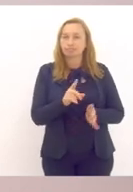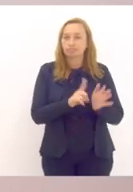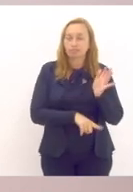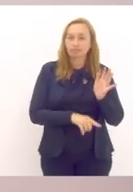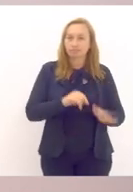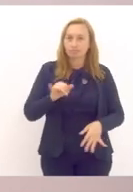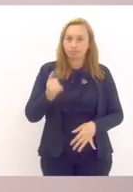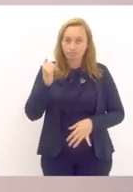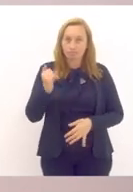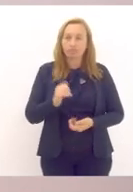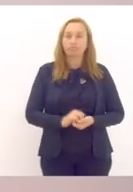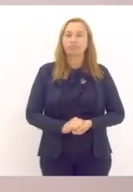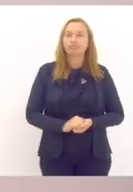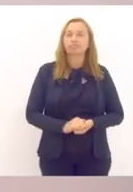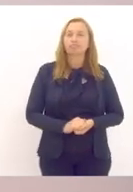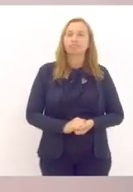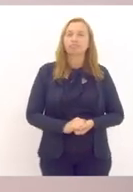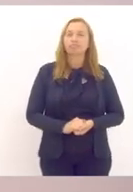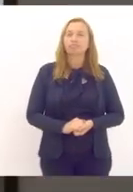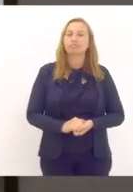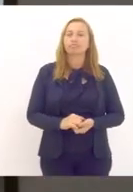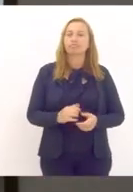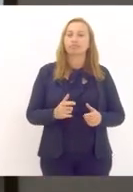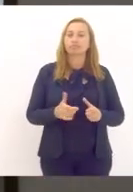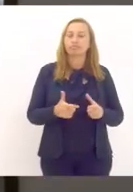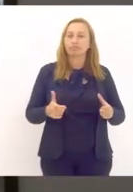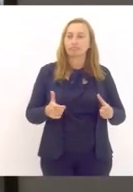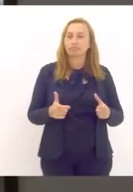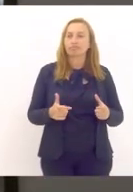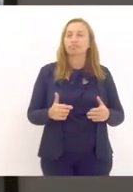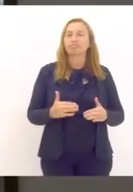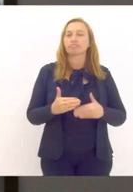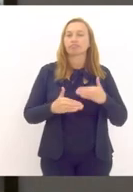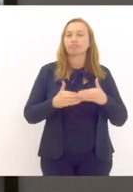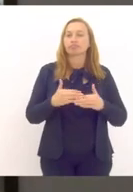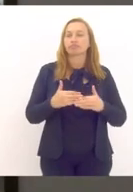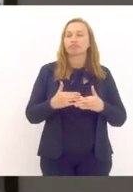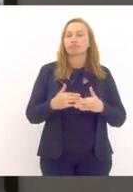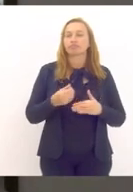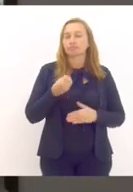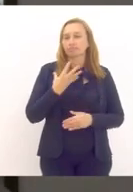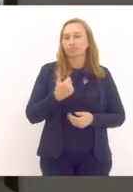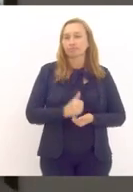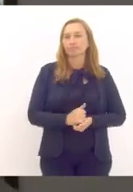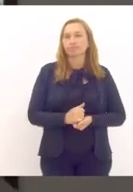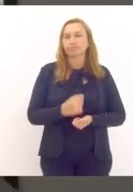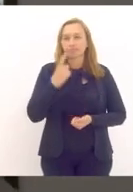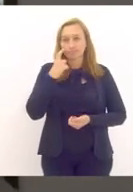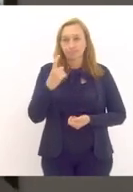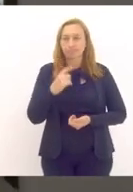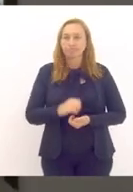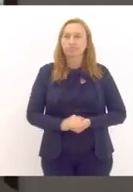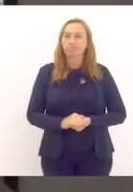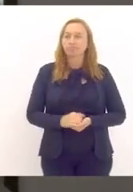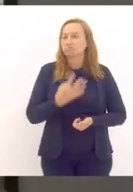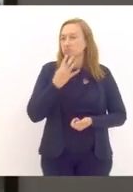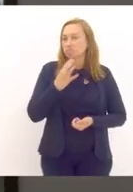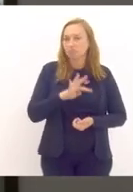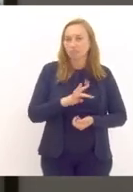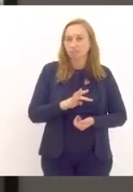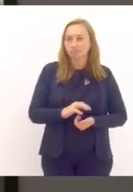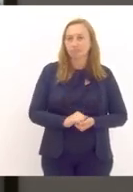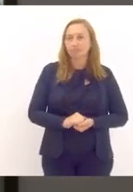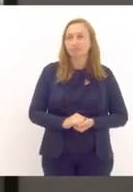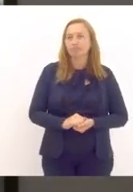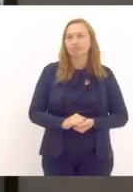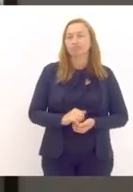juros. E aí a gente entra num ciclo positivo. Por favor. Bem, apenas aqui, para quem não conhece, dado que assim, fizemos